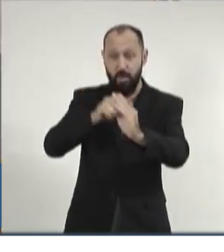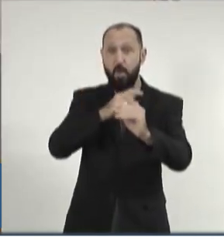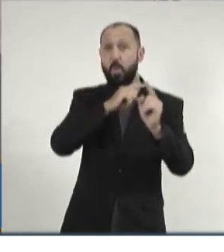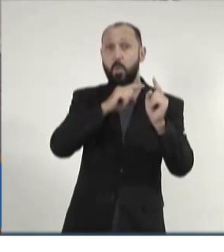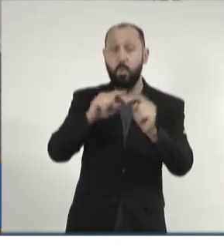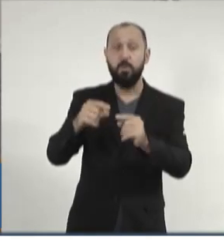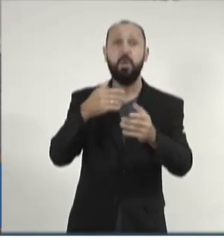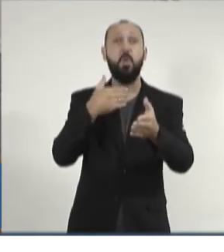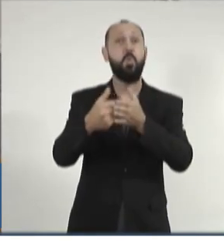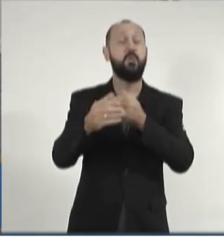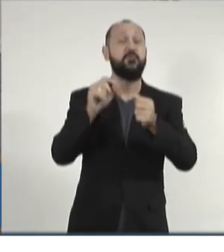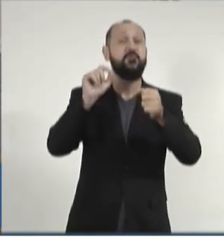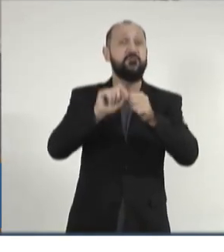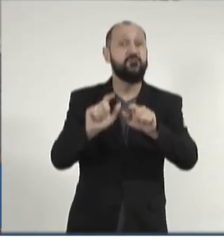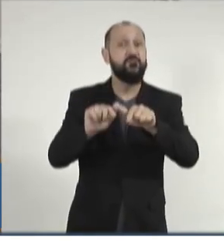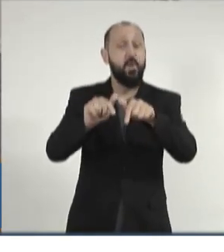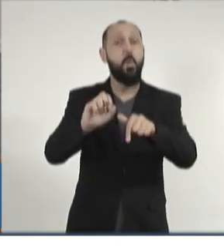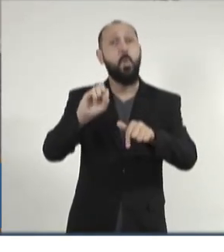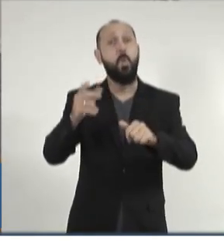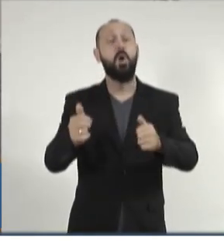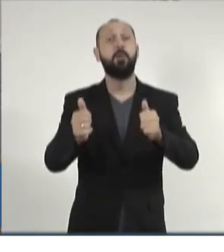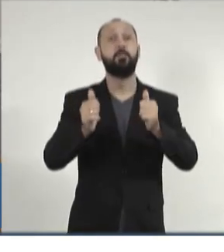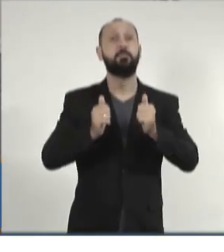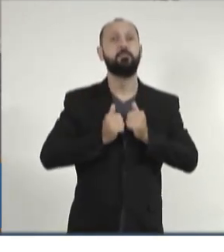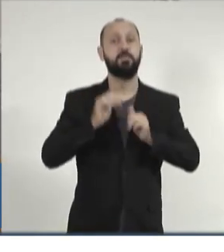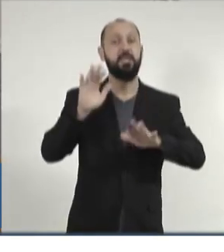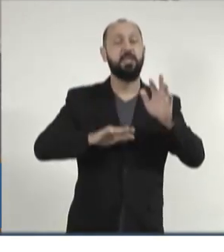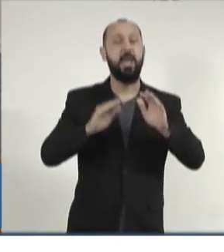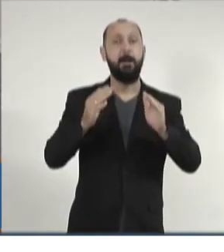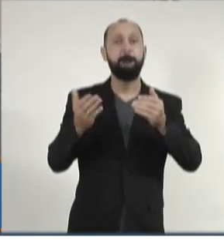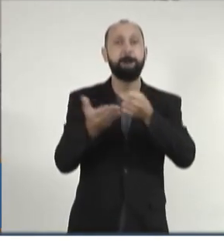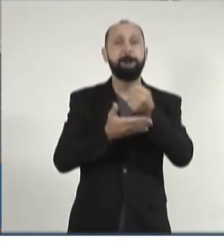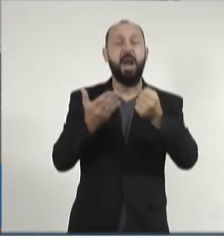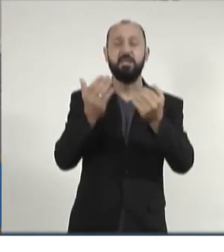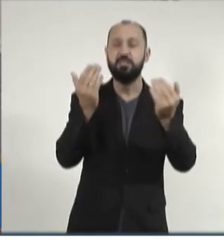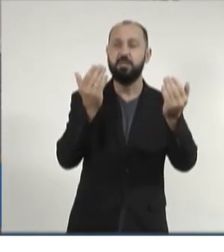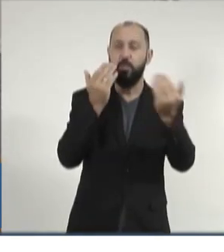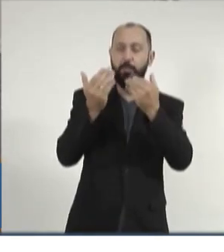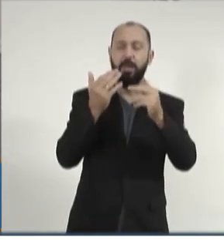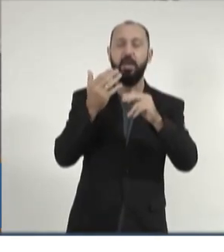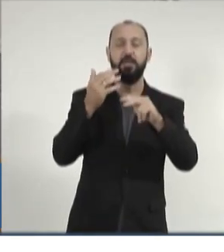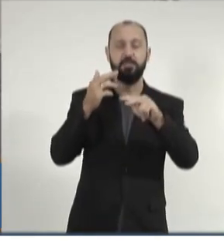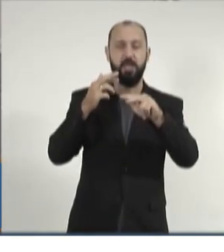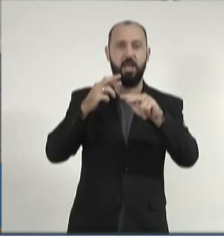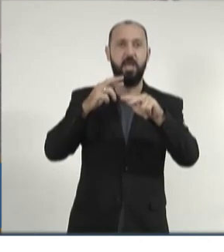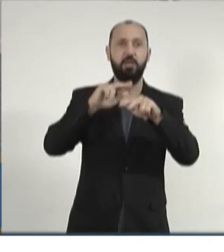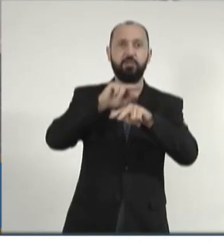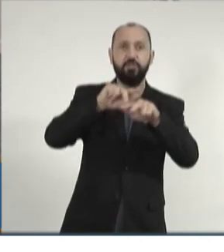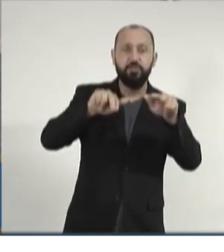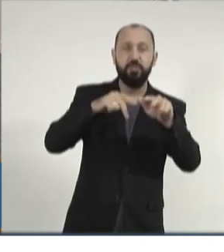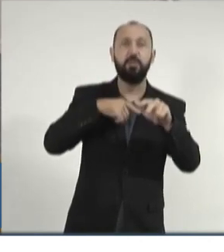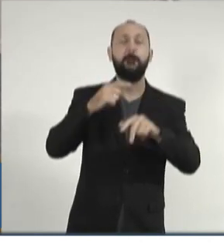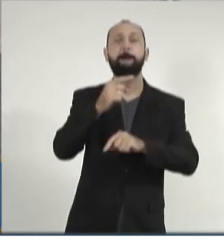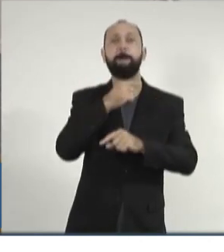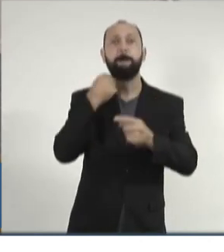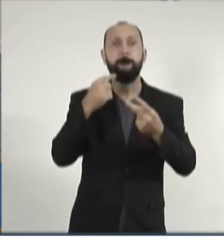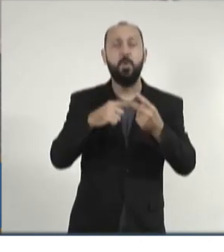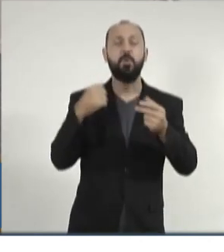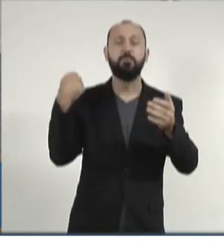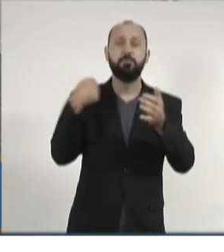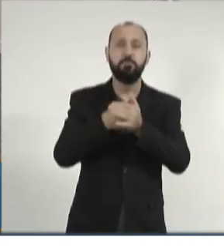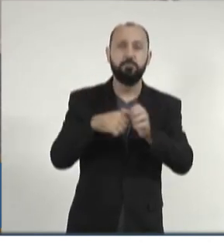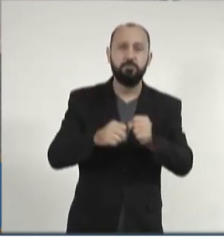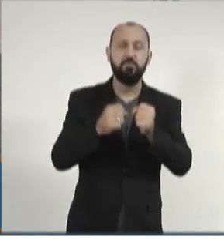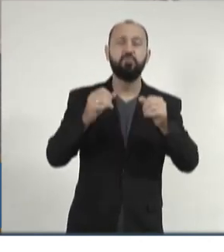ação ou omissão baseada no gênero que lhe cause morte, lesão,